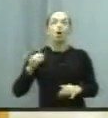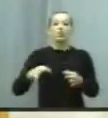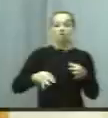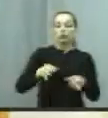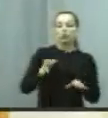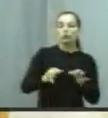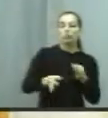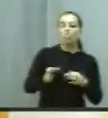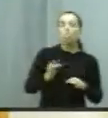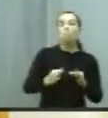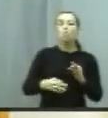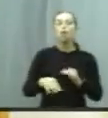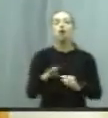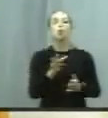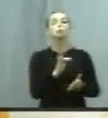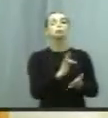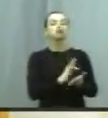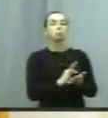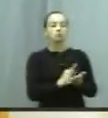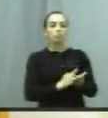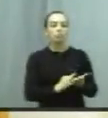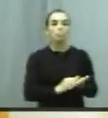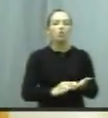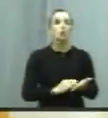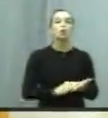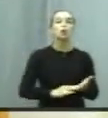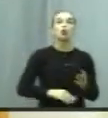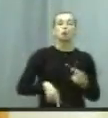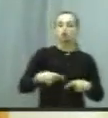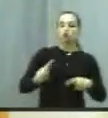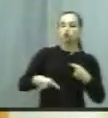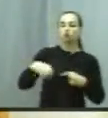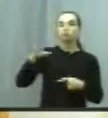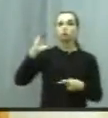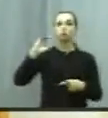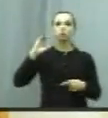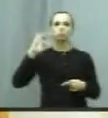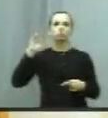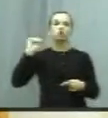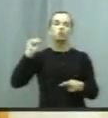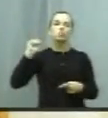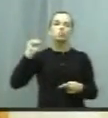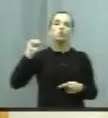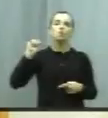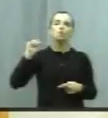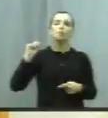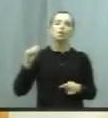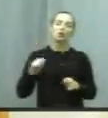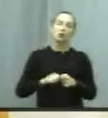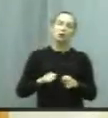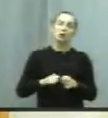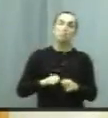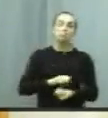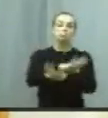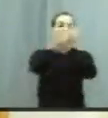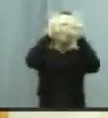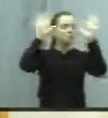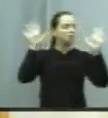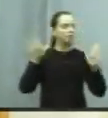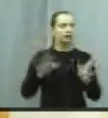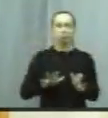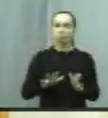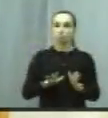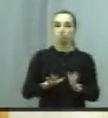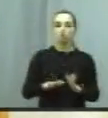mobilidade que discute a cta isso não é feito de forma transparente e uma foi feita de forma coletiva o que fica dessa